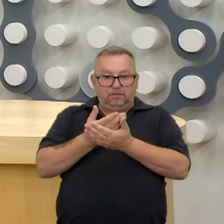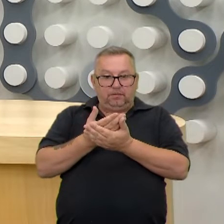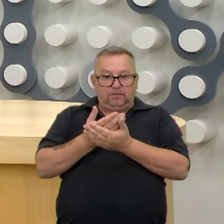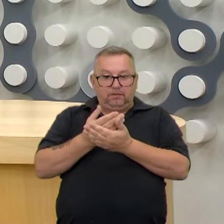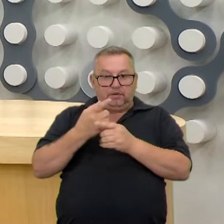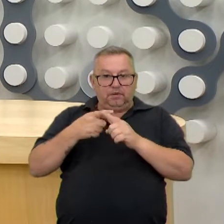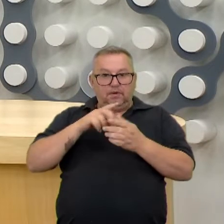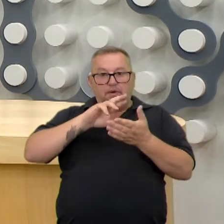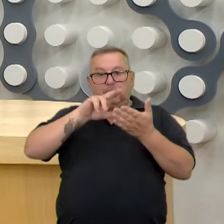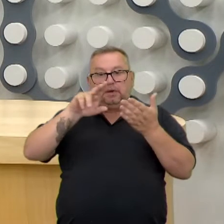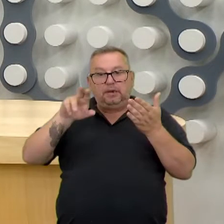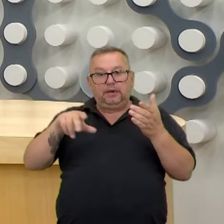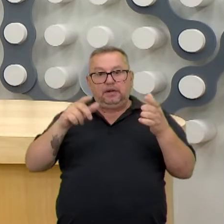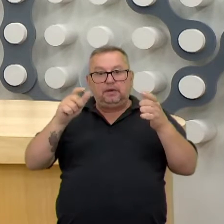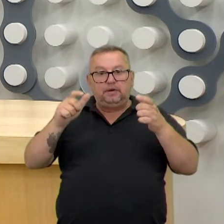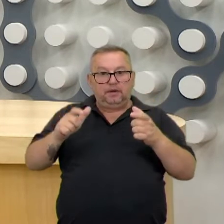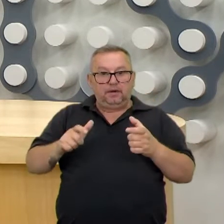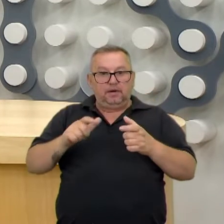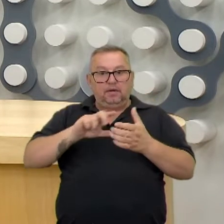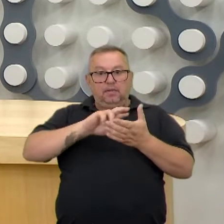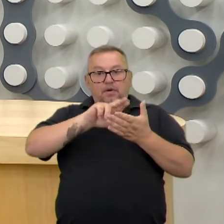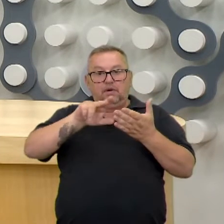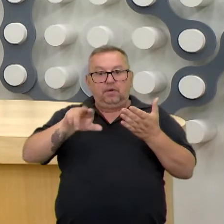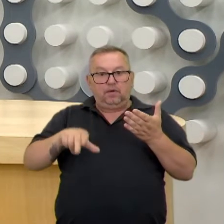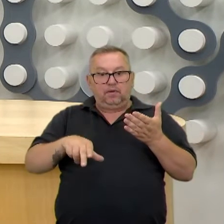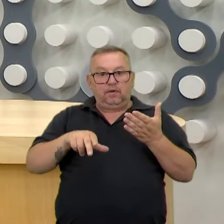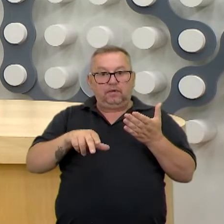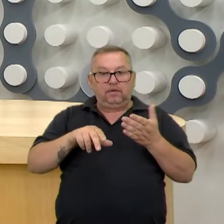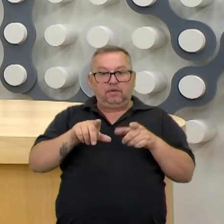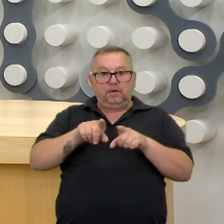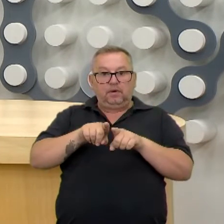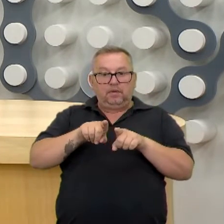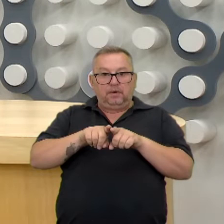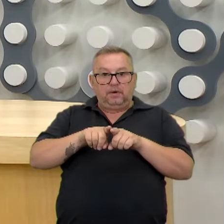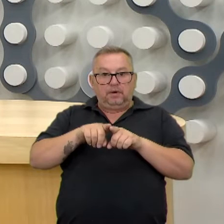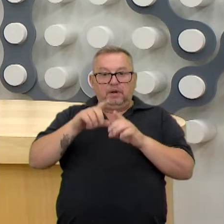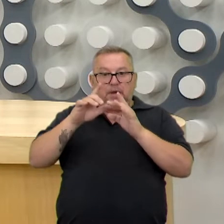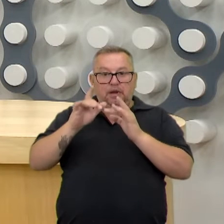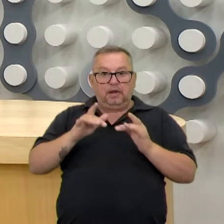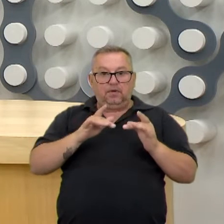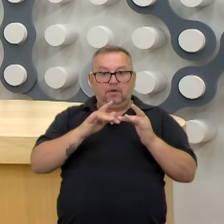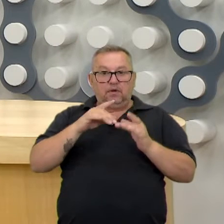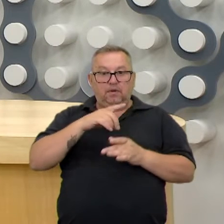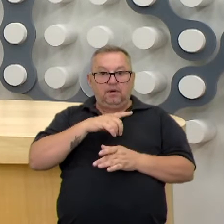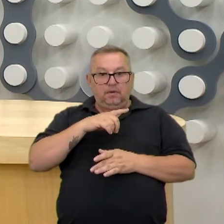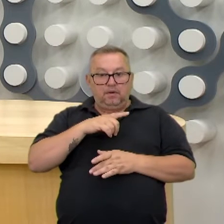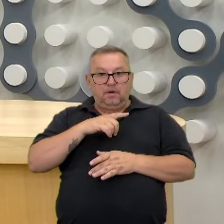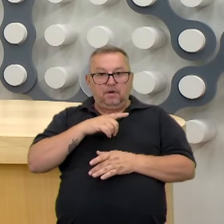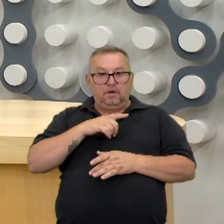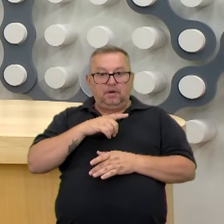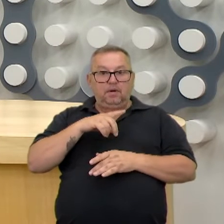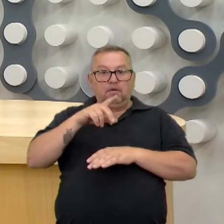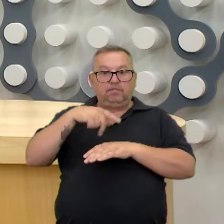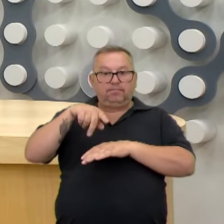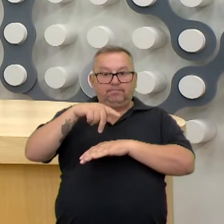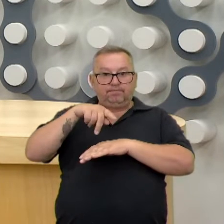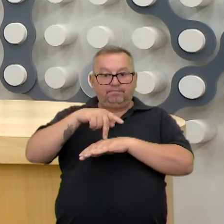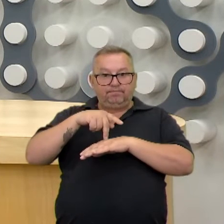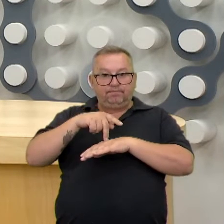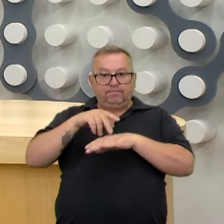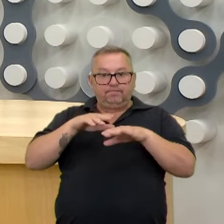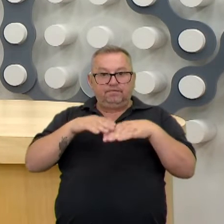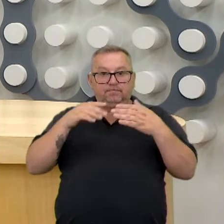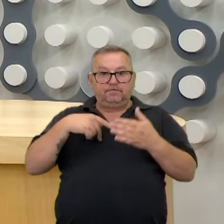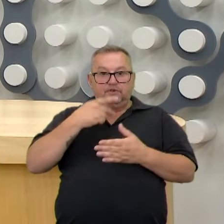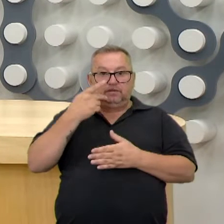diversas áreas, para diversos órgãos e também relacionados aí fora do país, né? Porque quando a gente fala